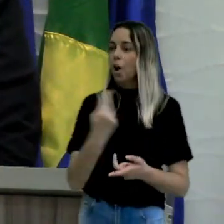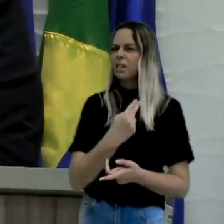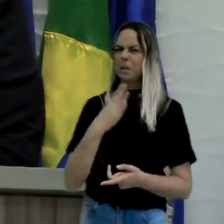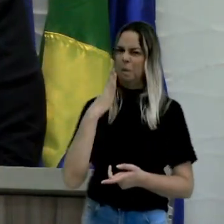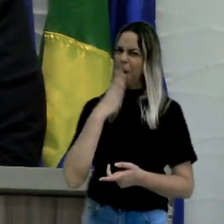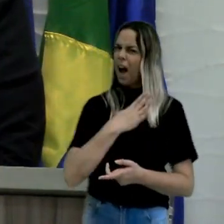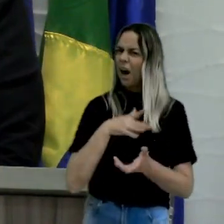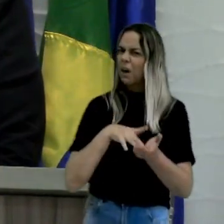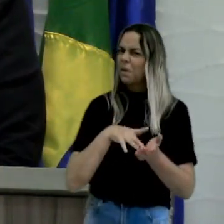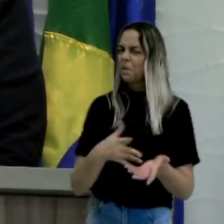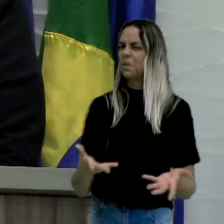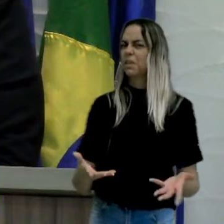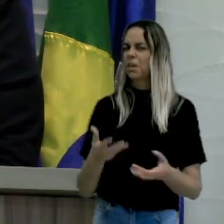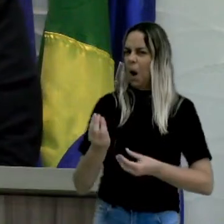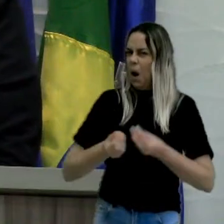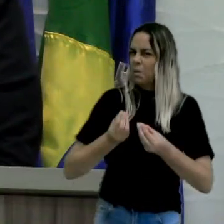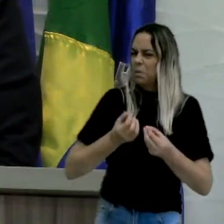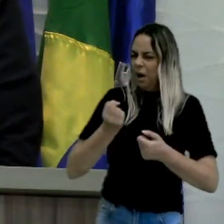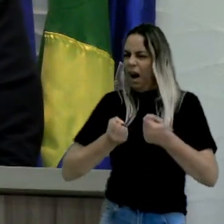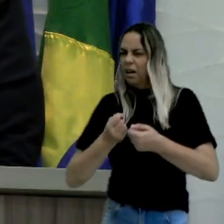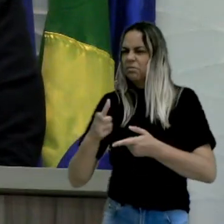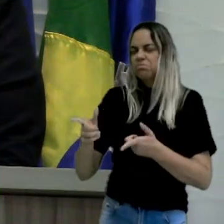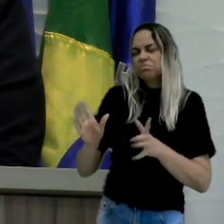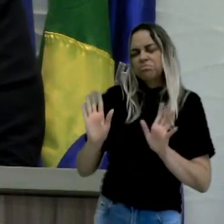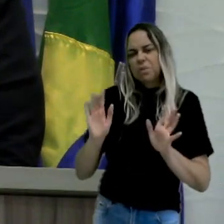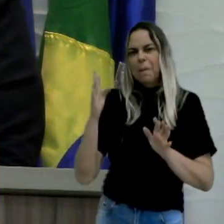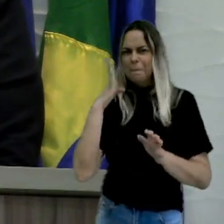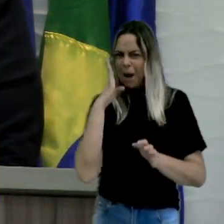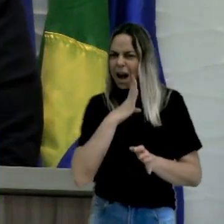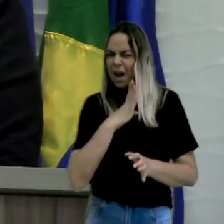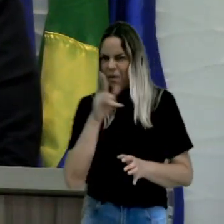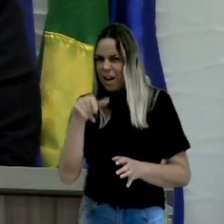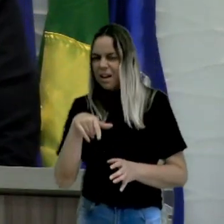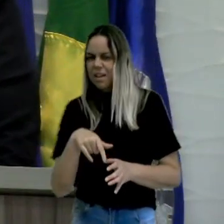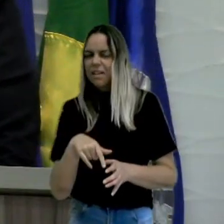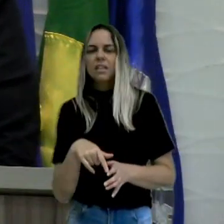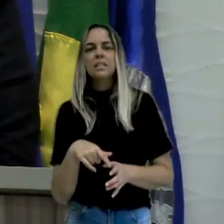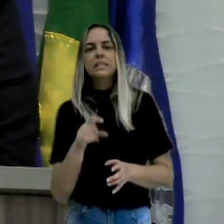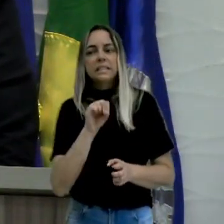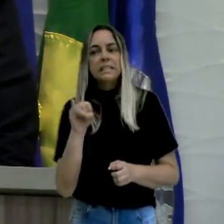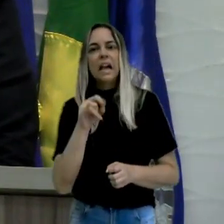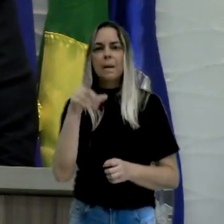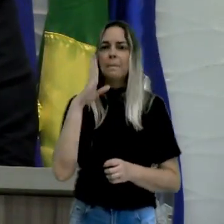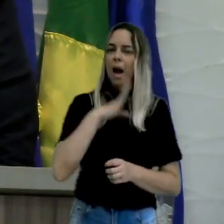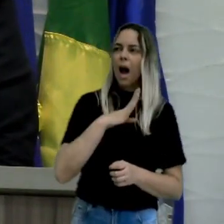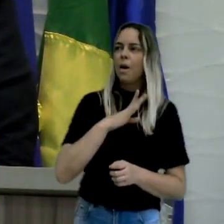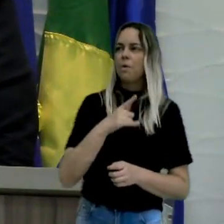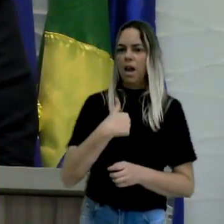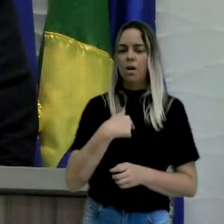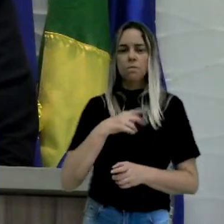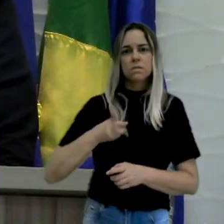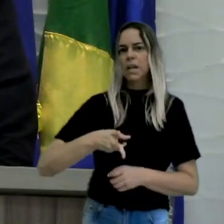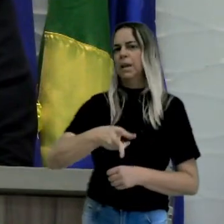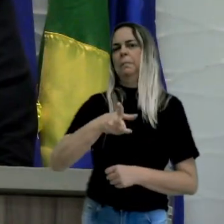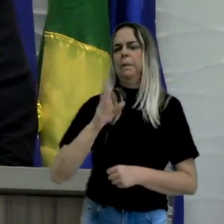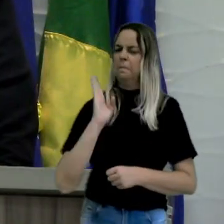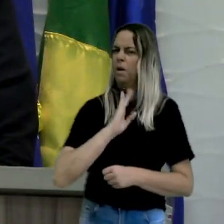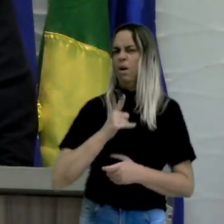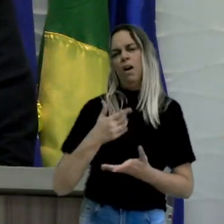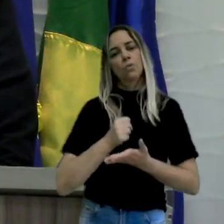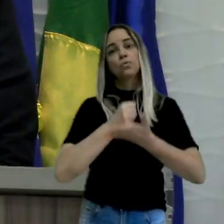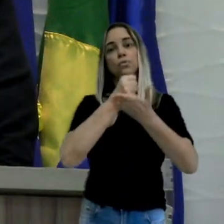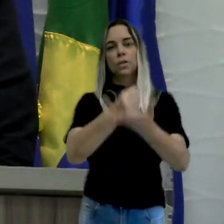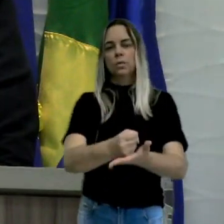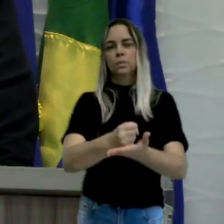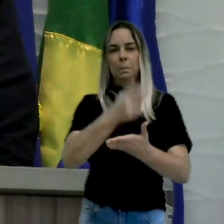maldade fazendo isso? Se essa maldade, se isso aí for maldade, eu quero continuar fazendo essa maldade, ajudando o